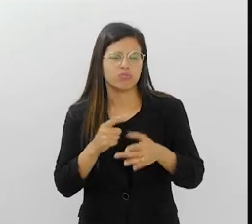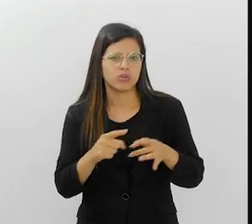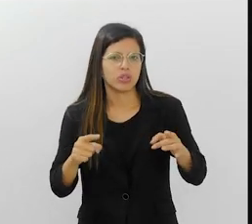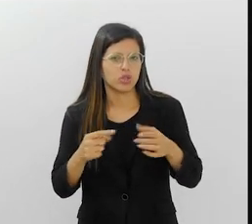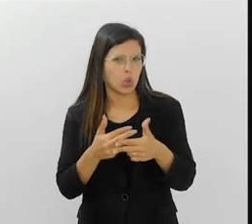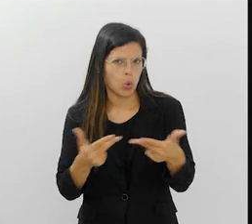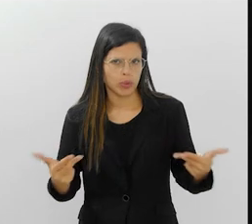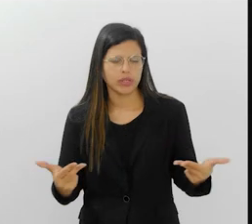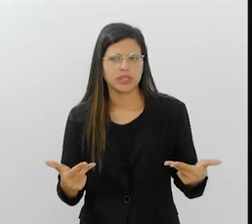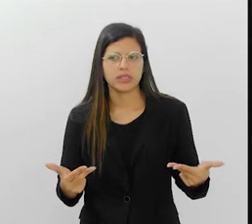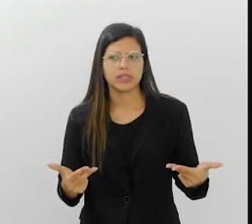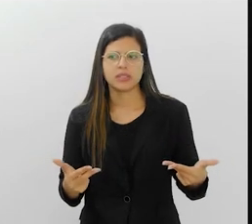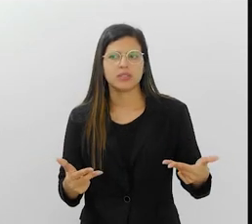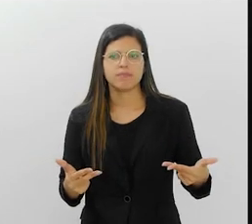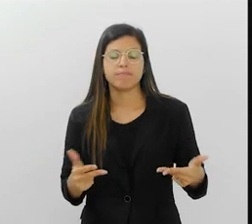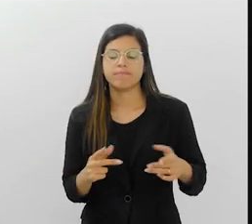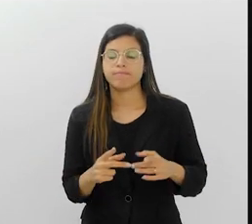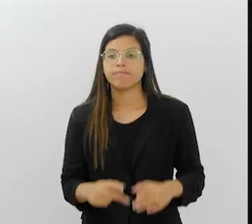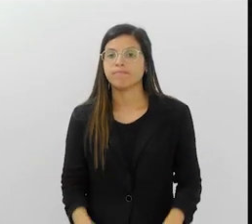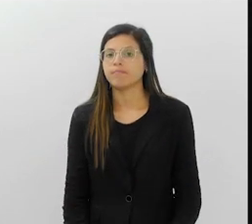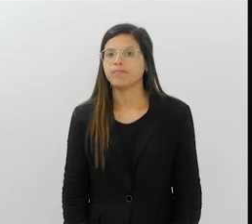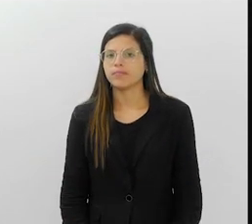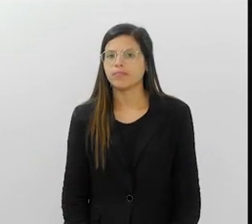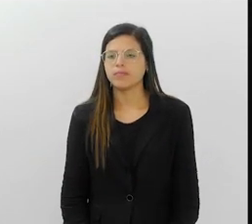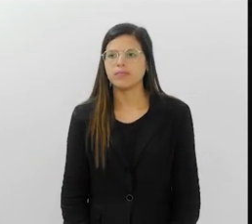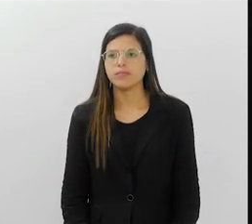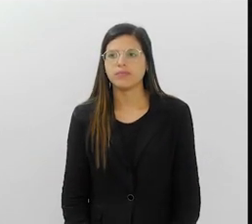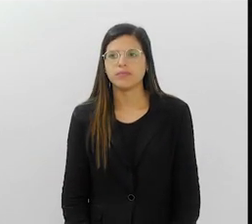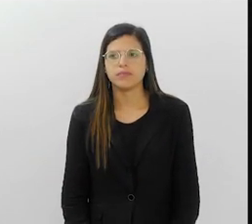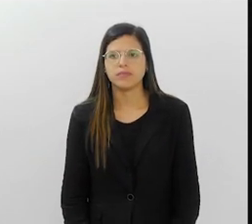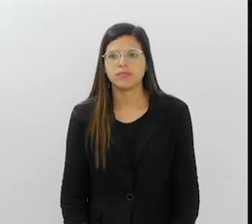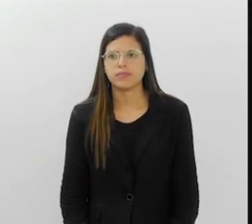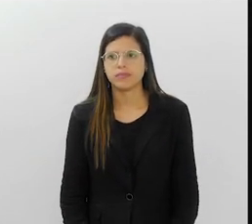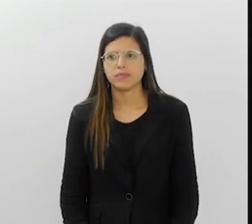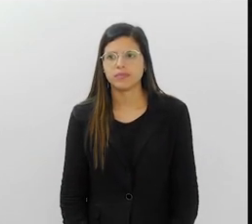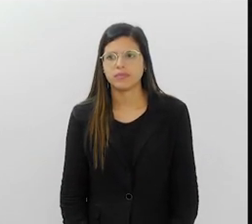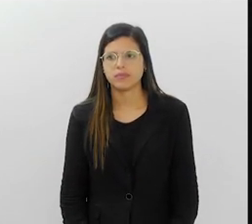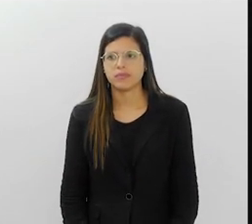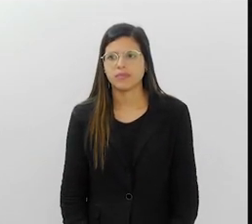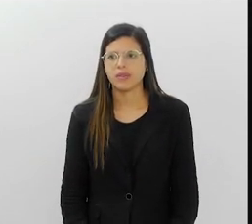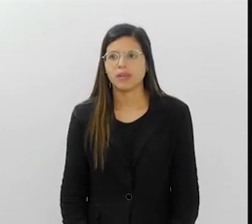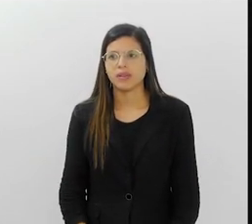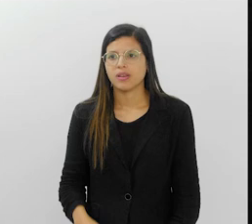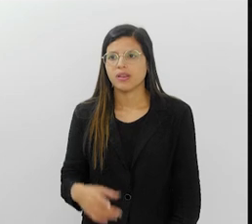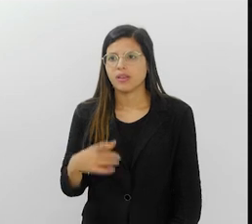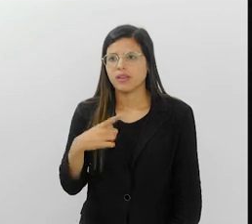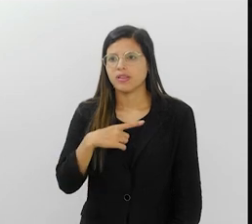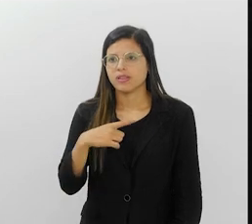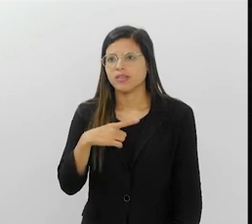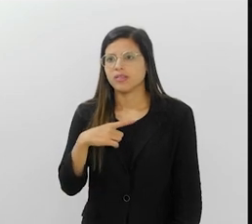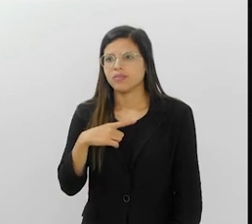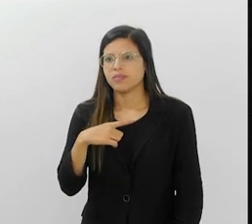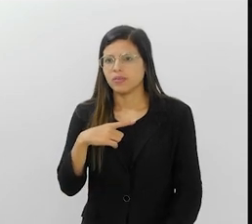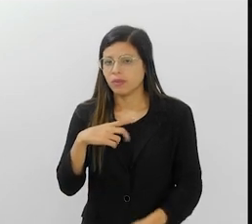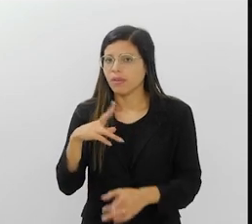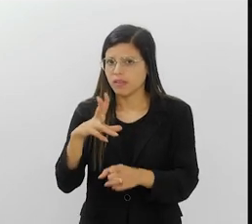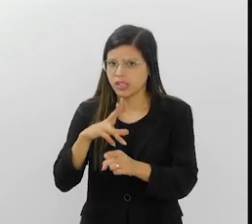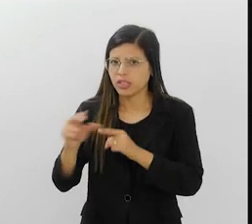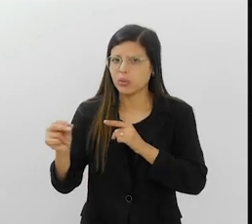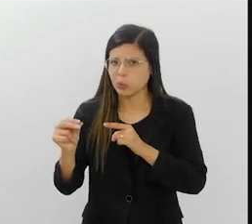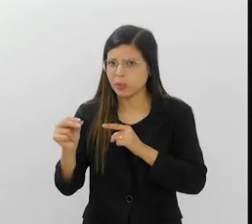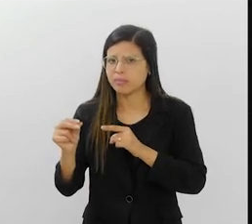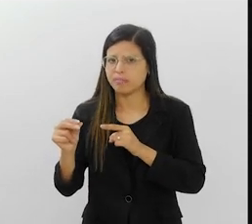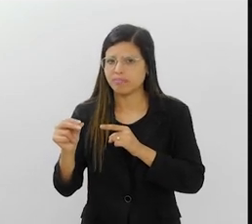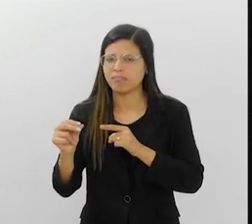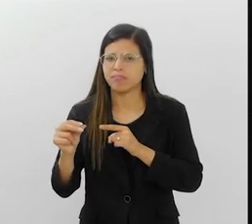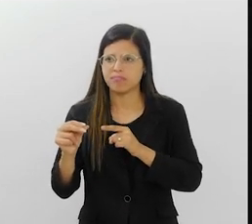falava sobre muitas coisas, mas por incrível que pareça, com essa resistência toda, a escola foi campeã do